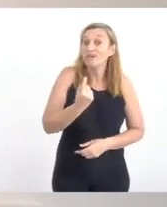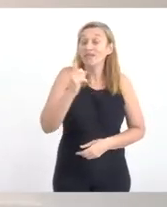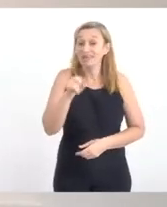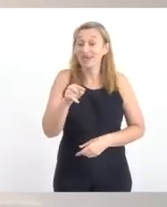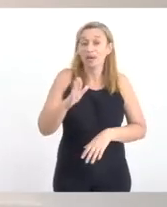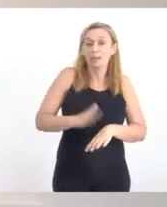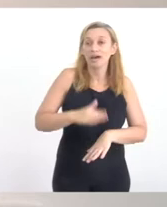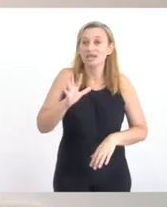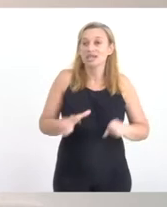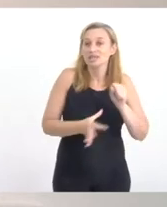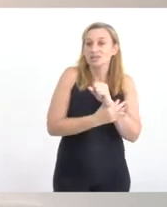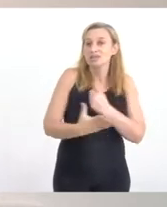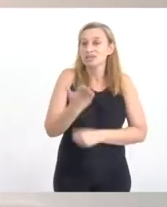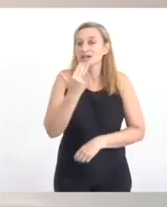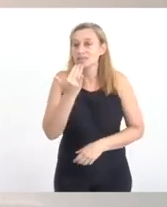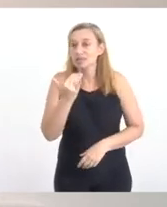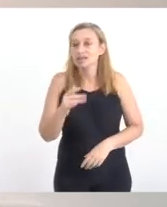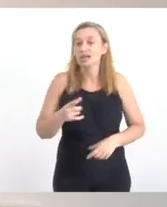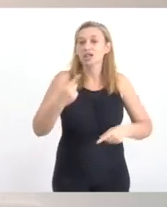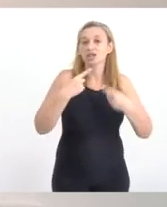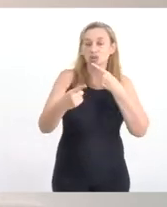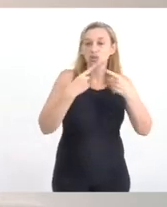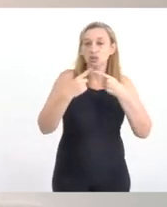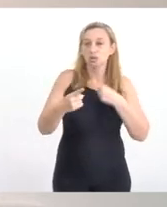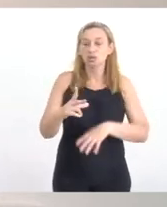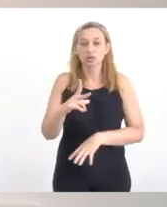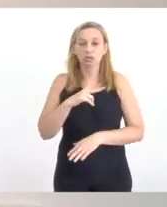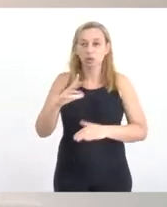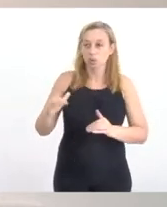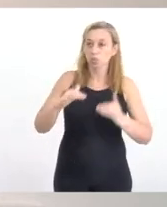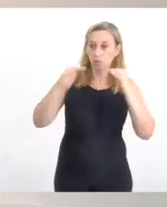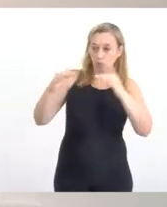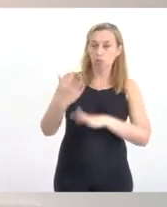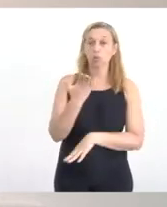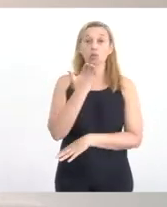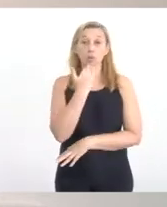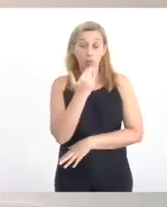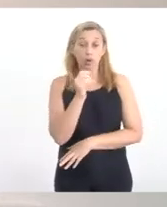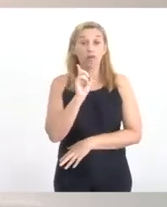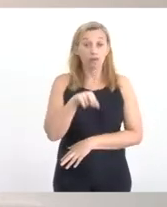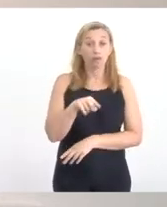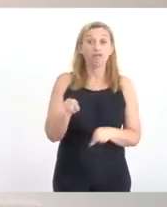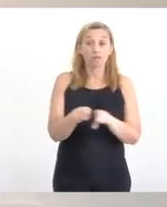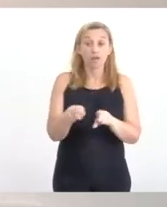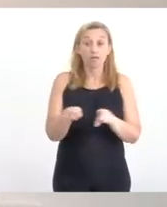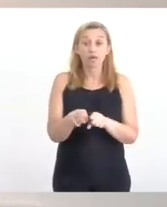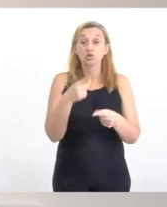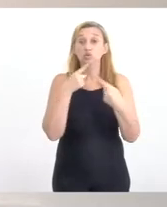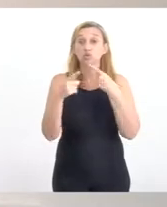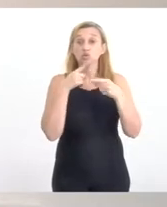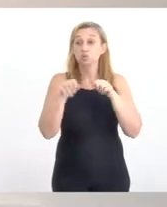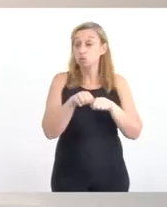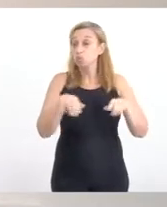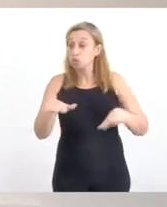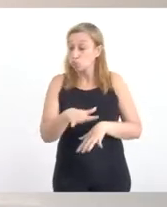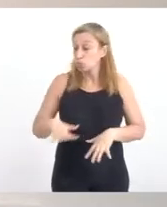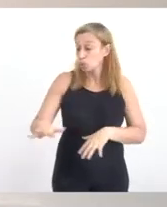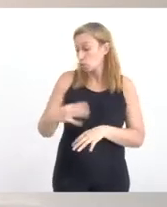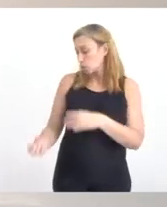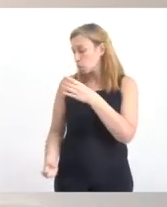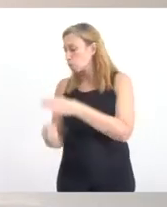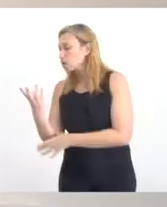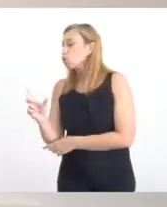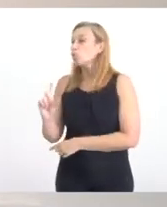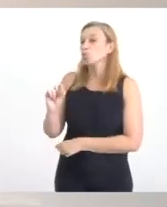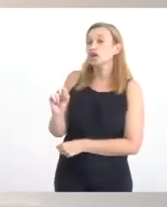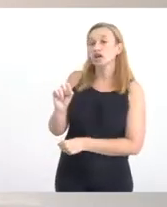né que mais do que a segurança alimentar é trazer o debate da própria soberania alimentar né que é também levar o debate para o campo e do